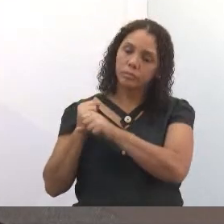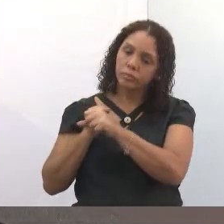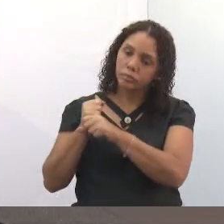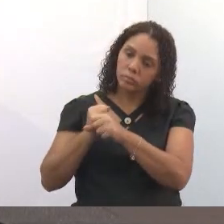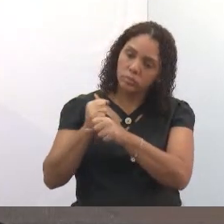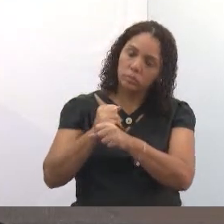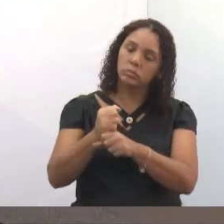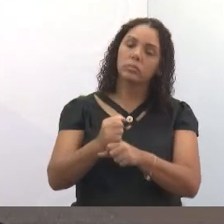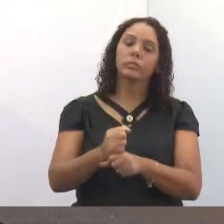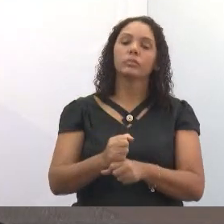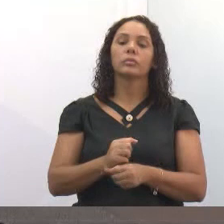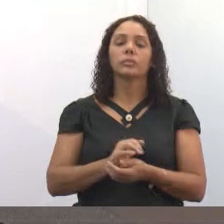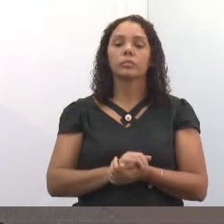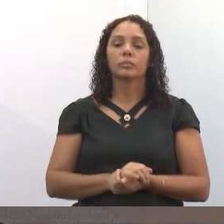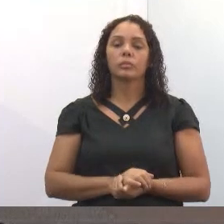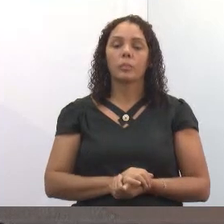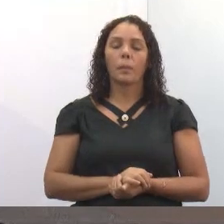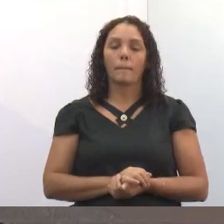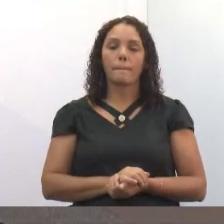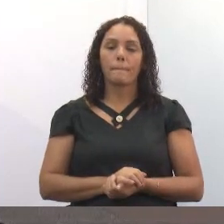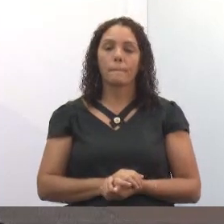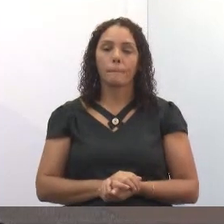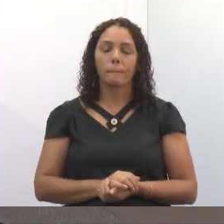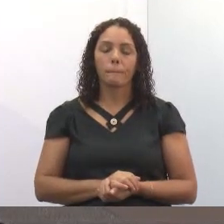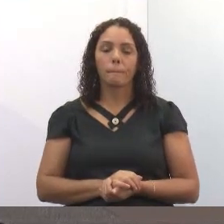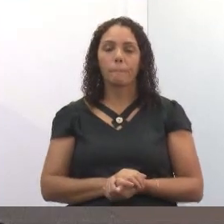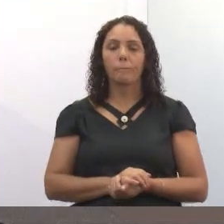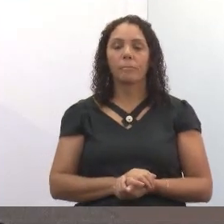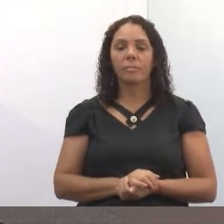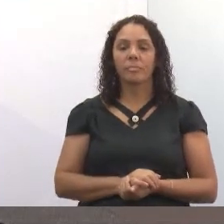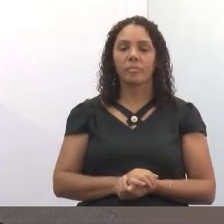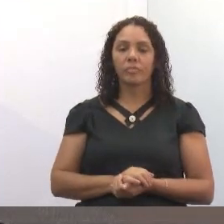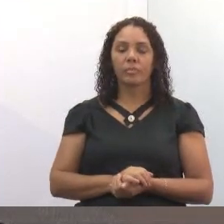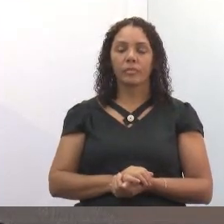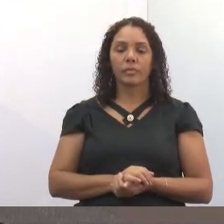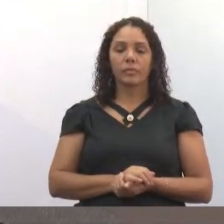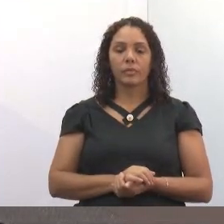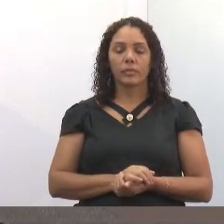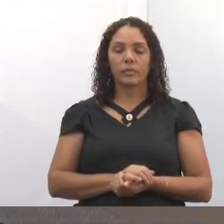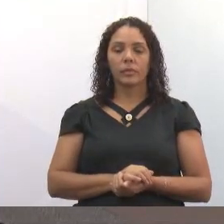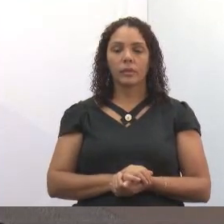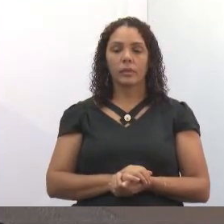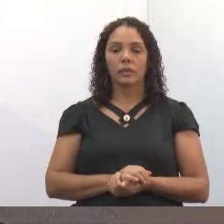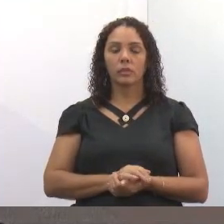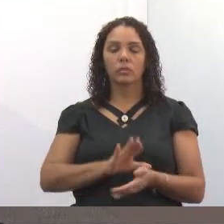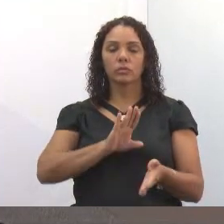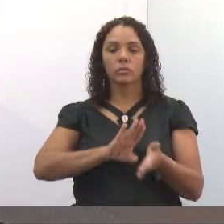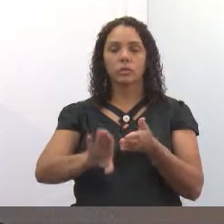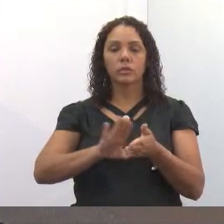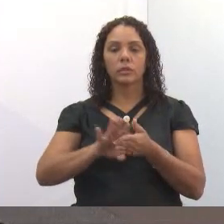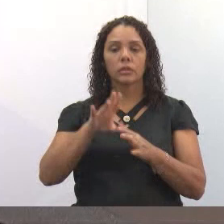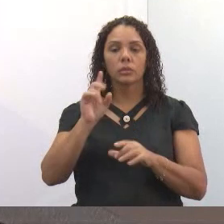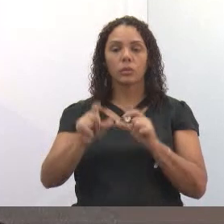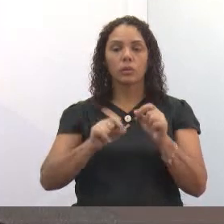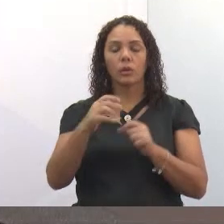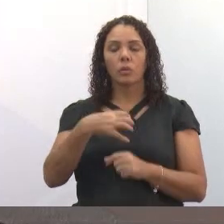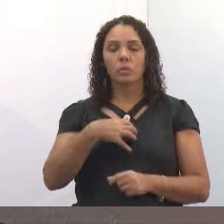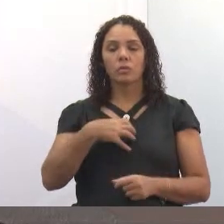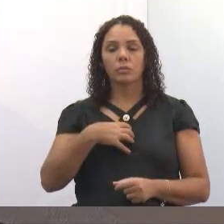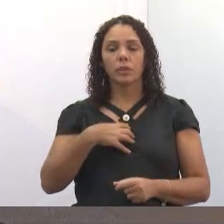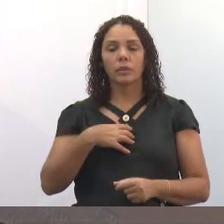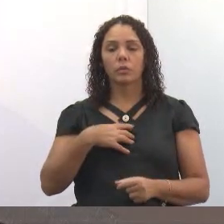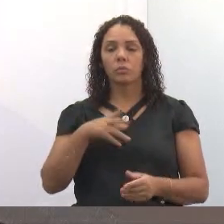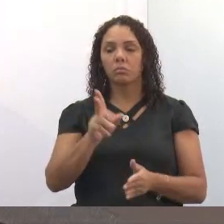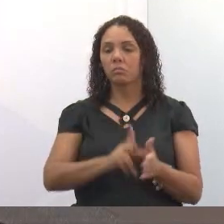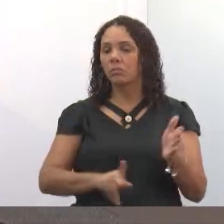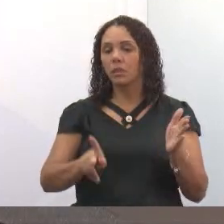afastado, afastando assim as informalidades e o sentimento de não pertencimento. Desde